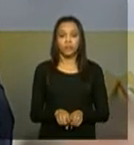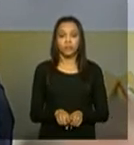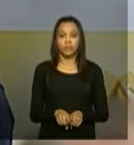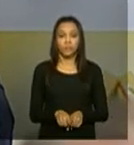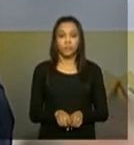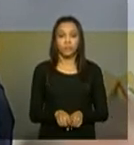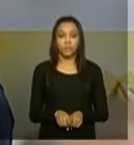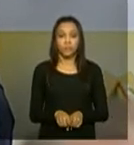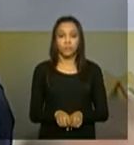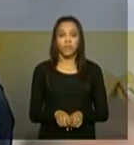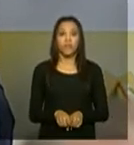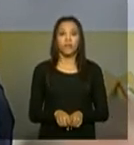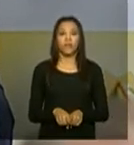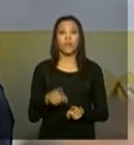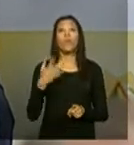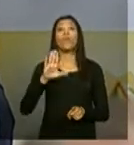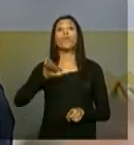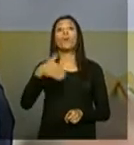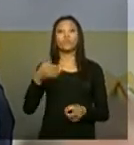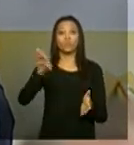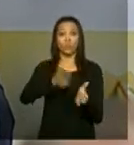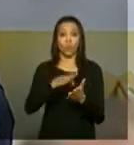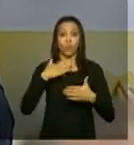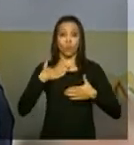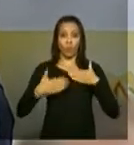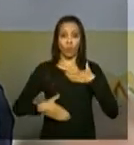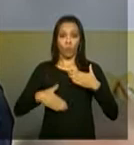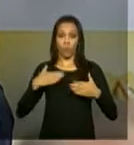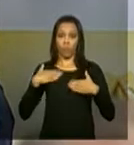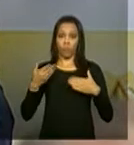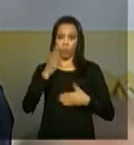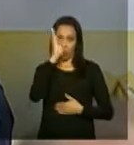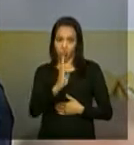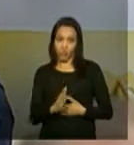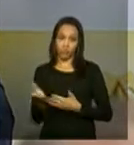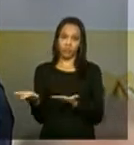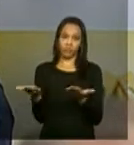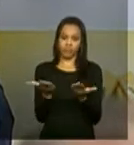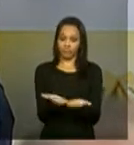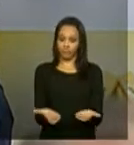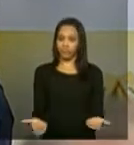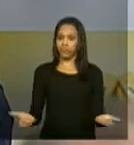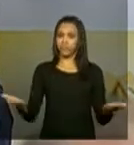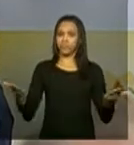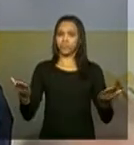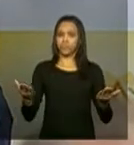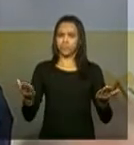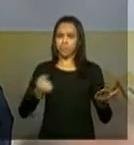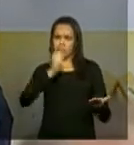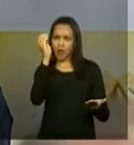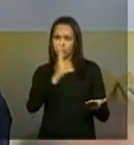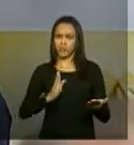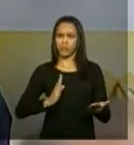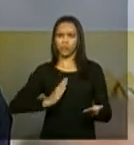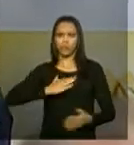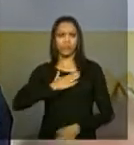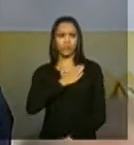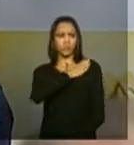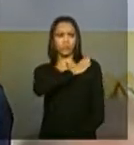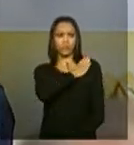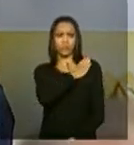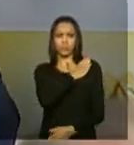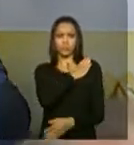das honras militares ao ex presidente joão goulart a cena que mais me marcou